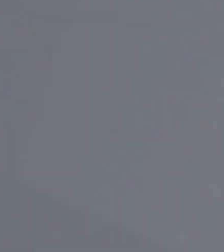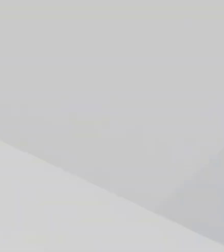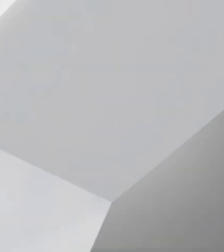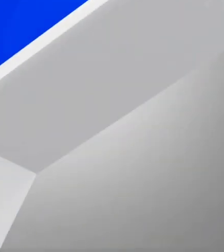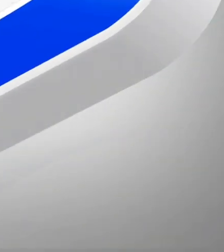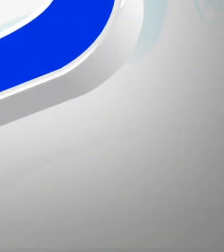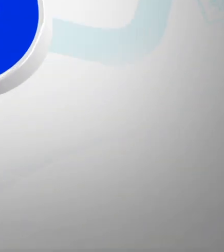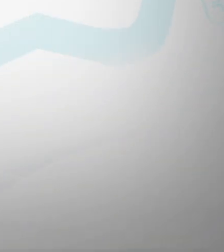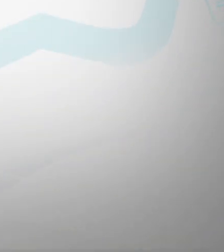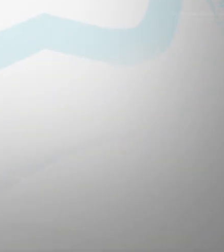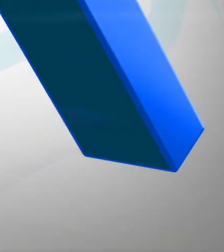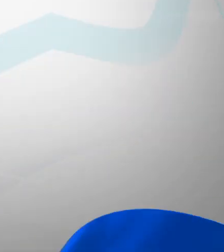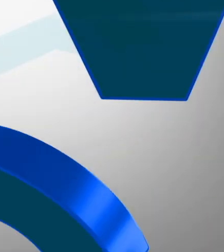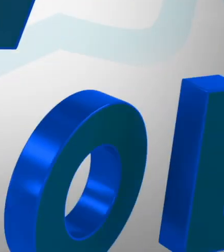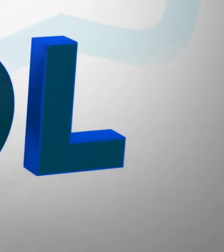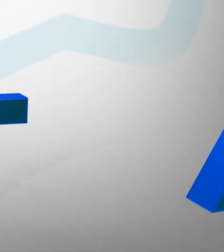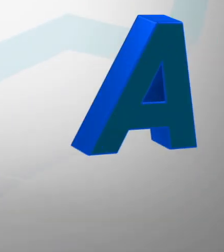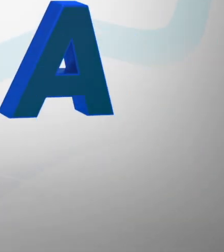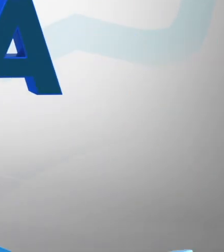o